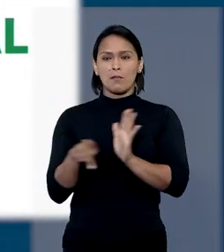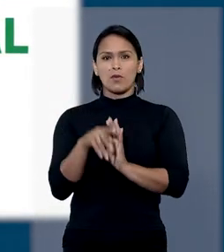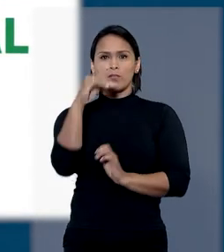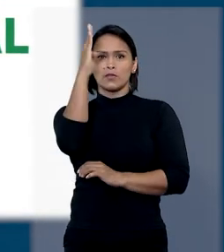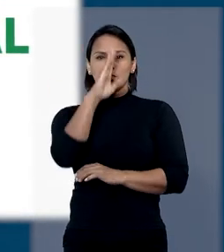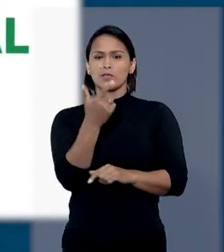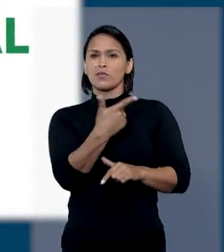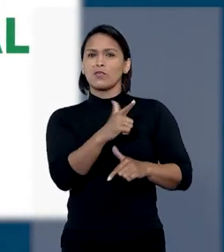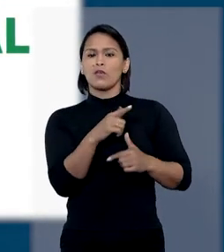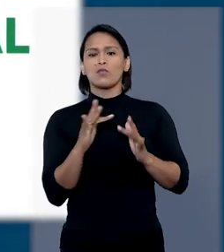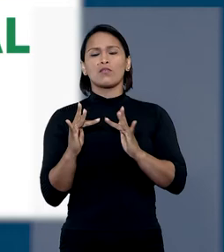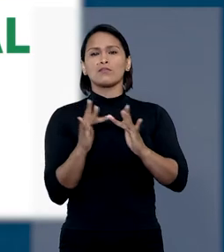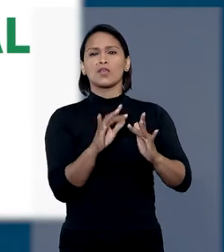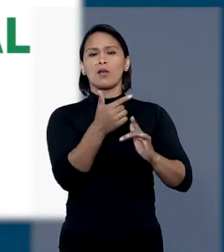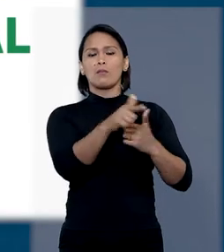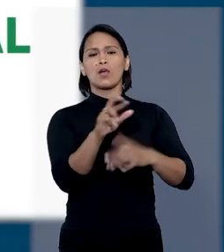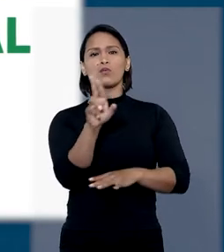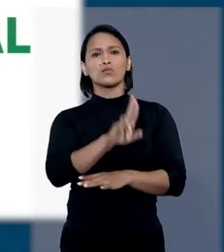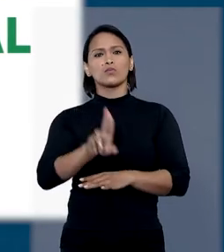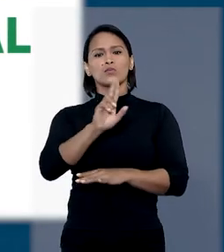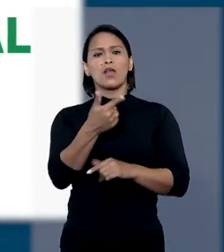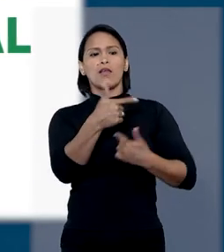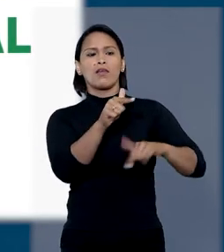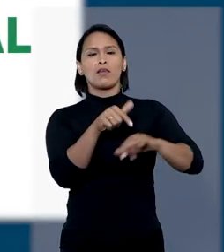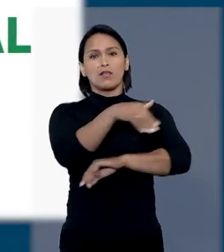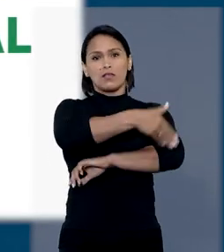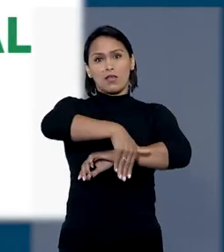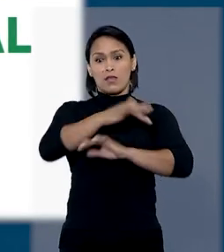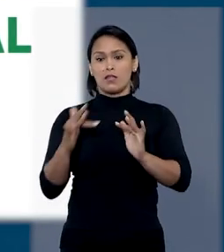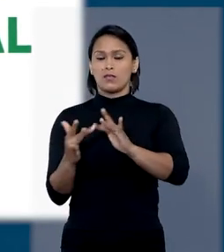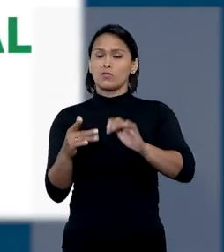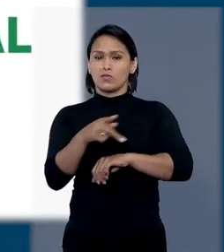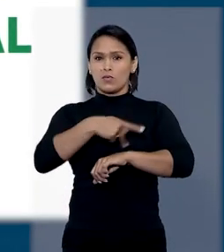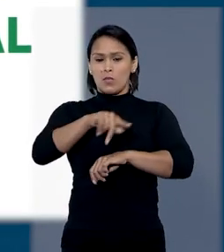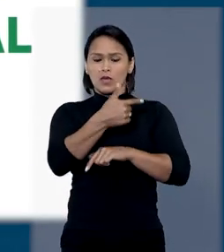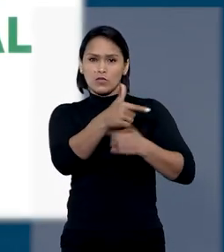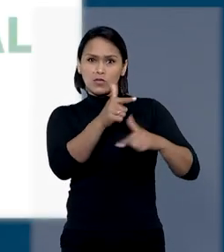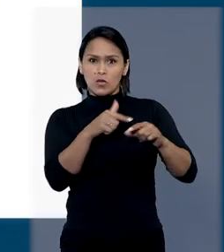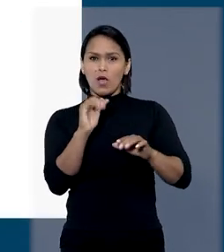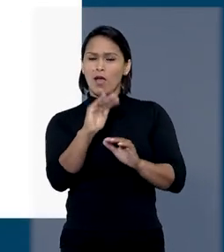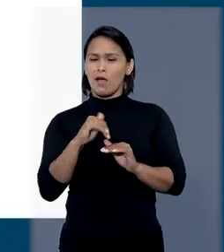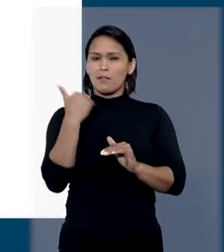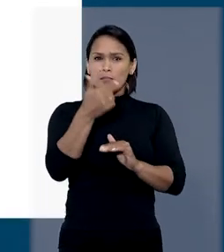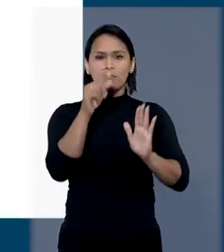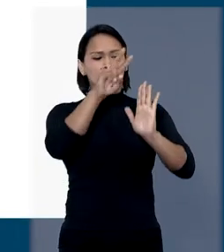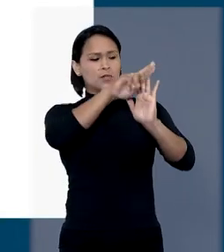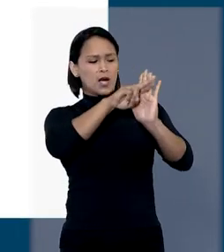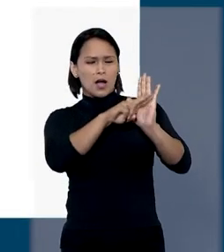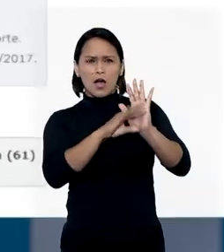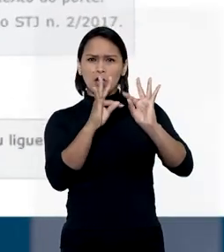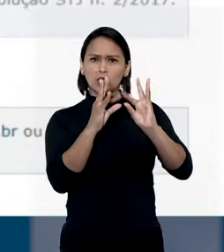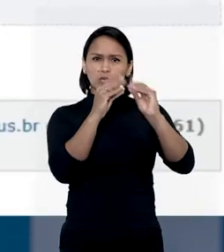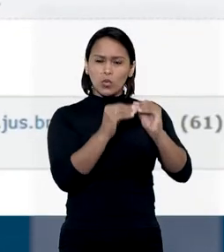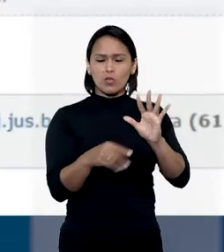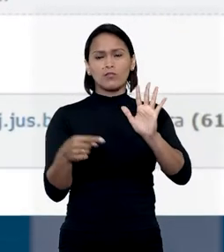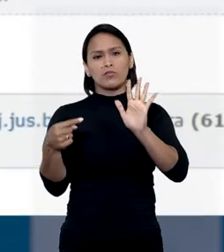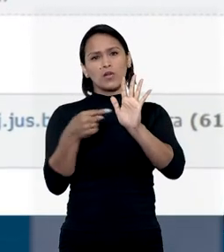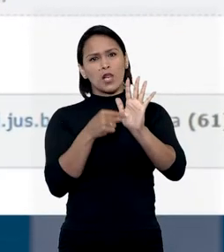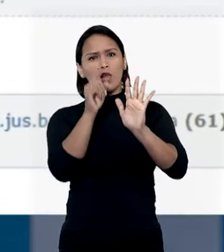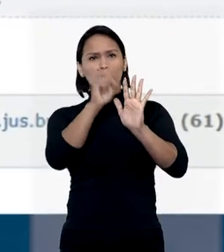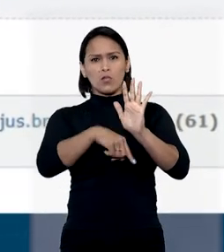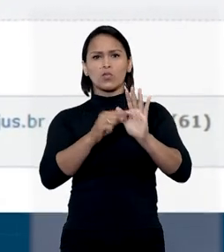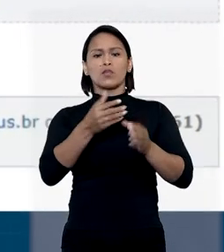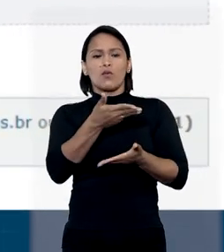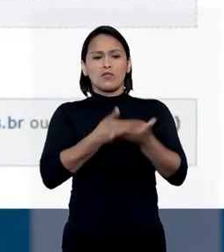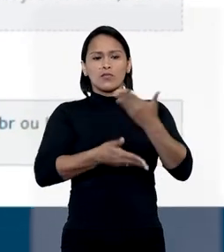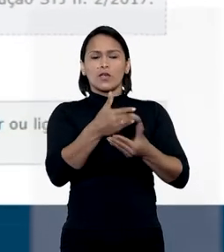bancário brasileiro não está ajustado para a utilização de endereçamento no exterior. Após preencher todos os dados, clique